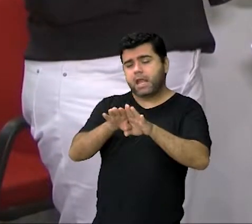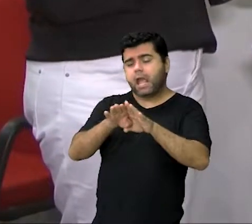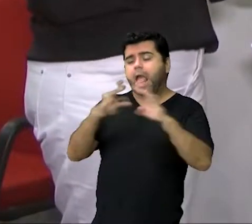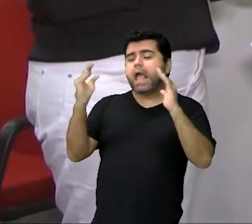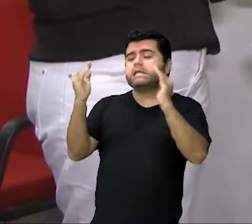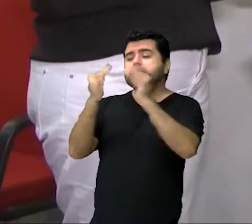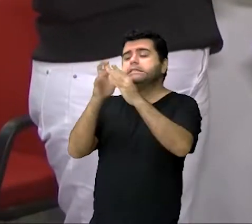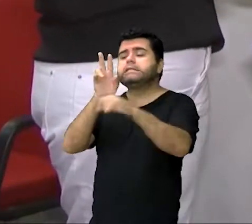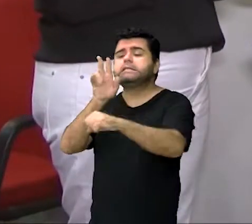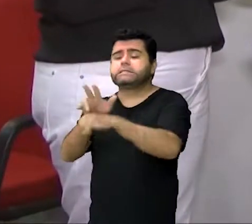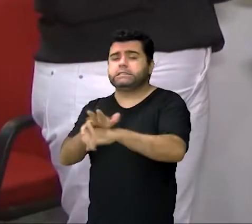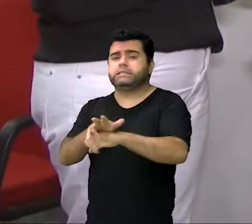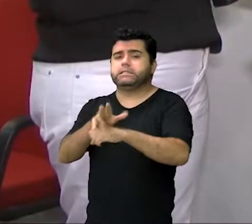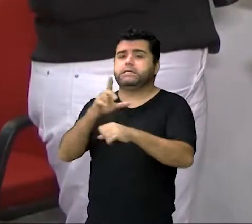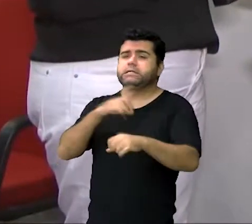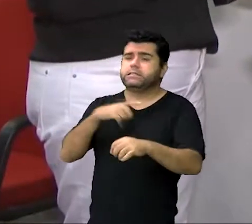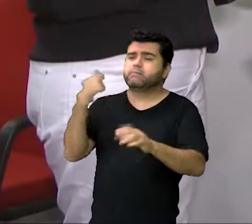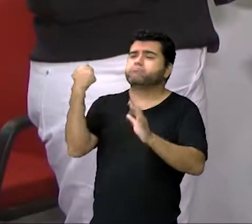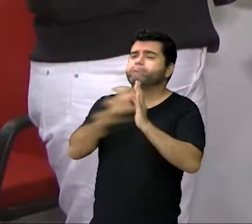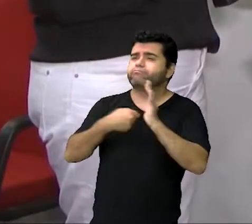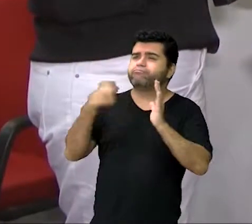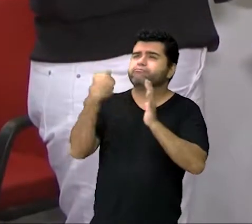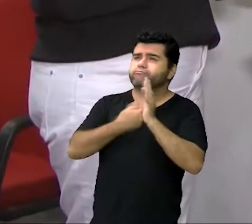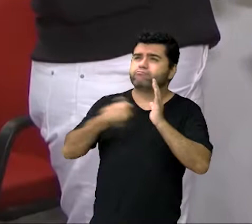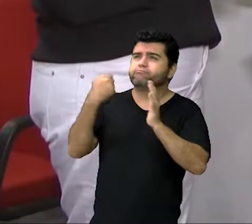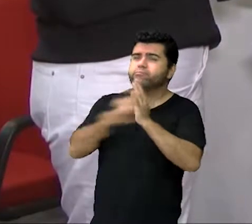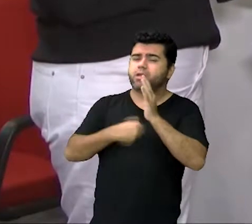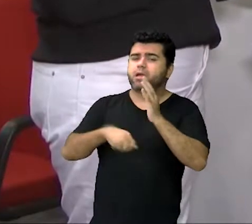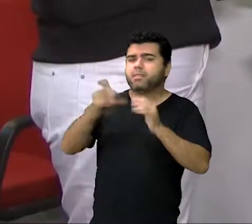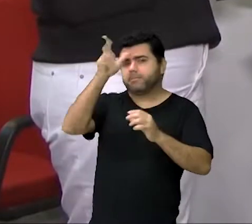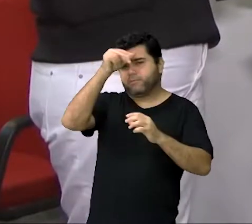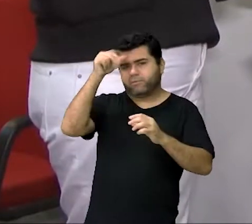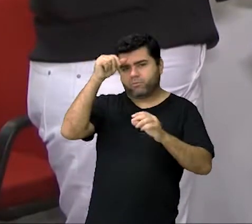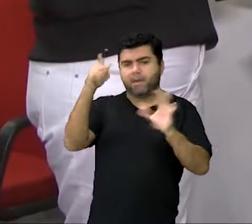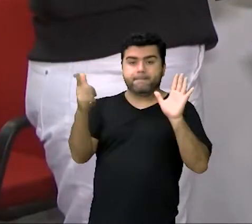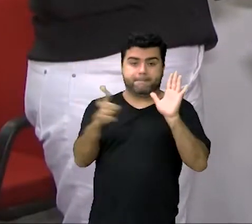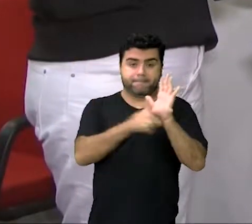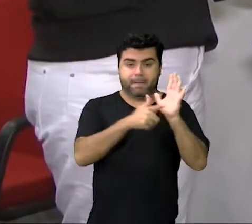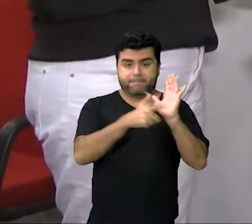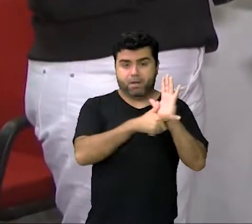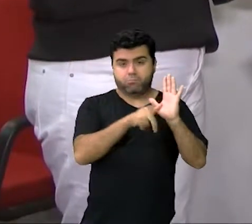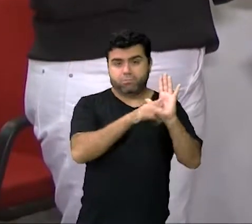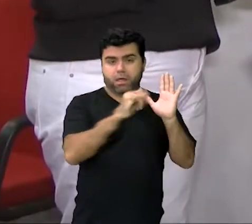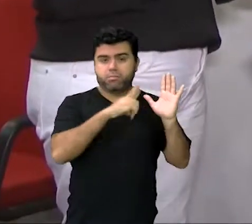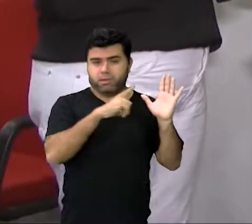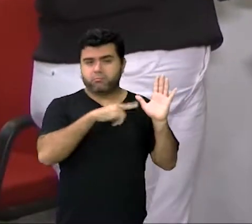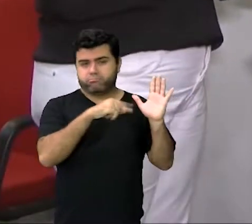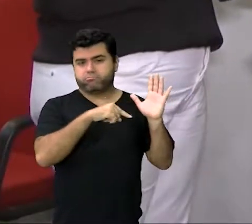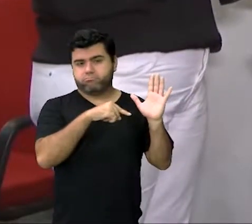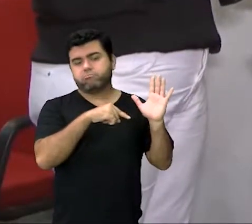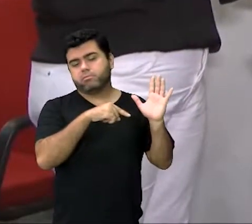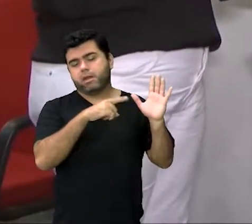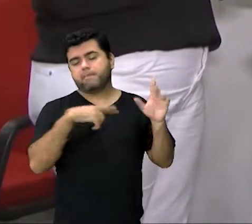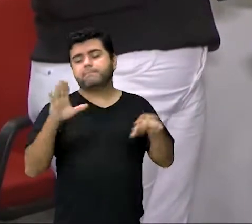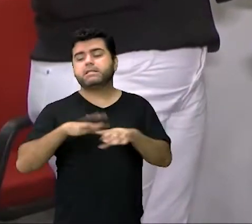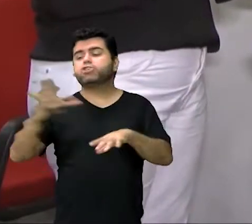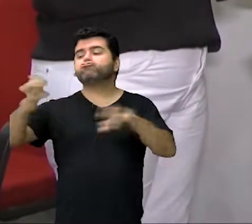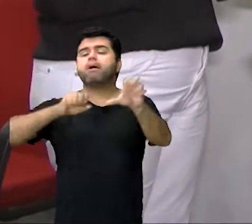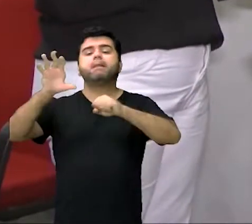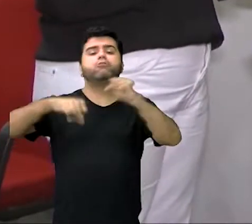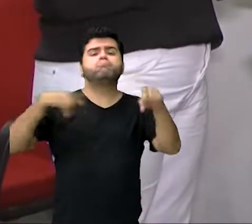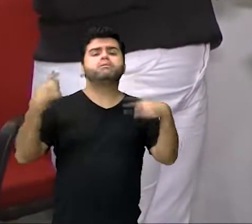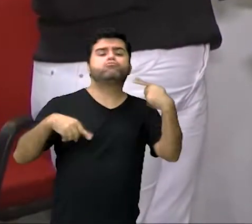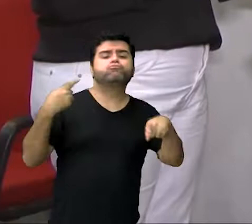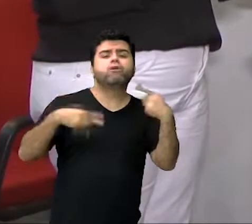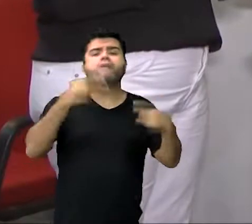já vem arduamente tentando junto à nossa prefeitura. Está no papel. Não fomos chamados em nenhum momento para discutir, para falar,